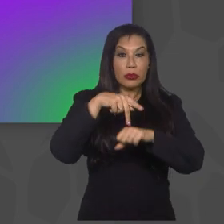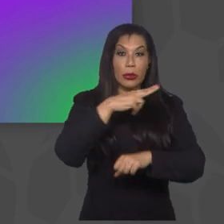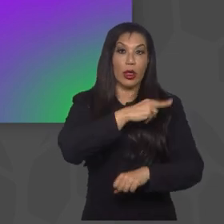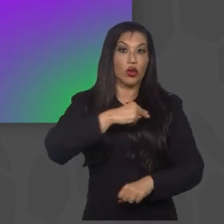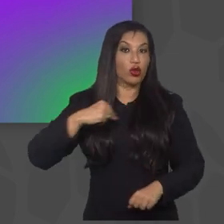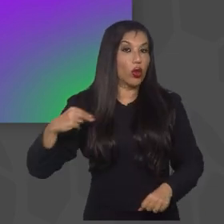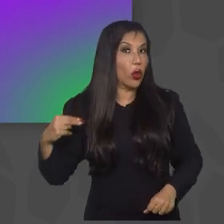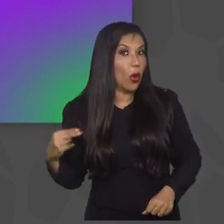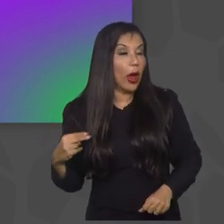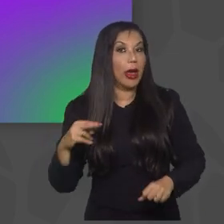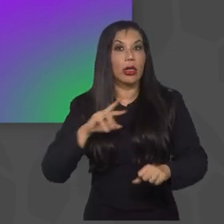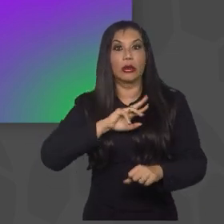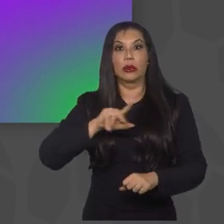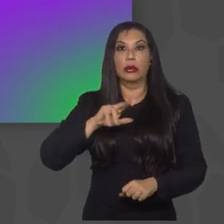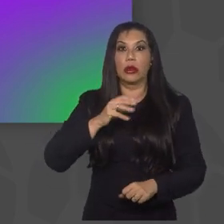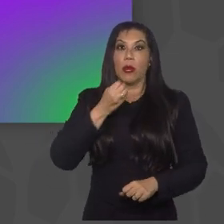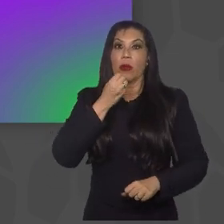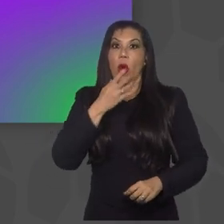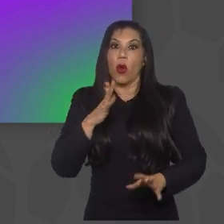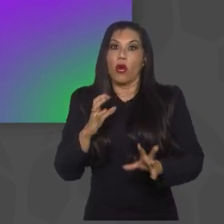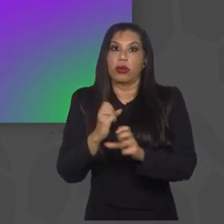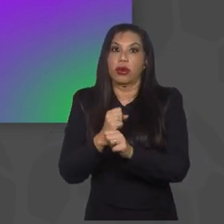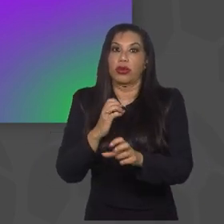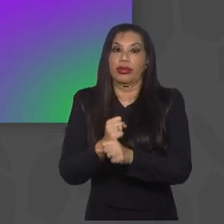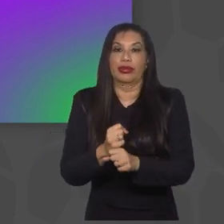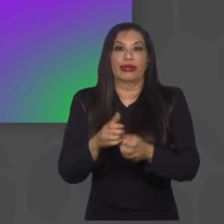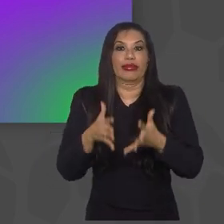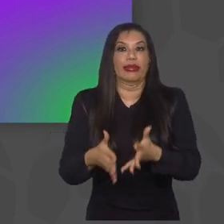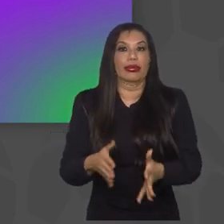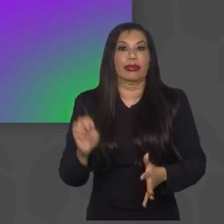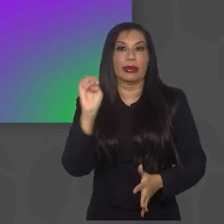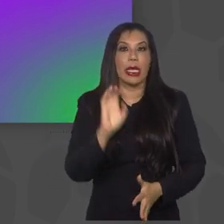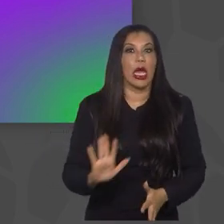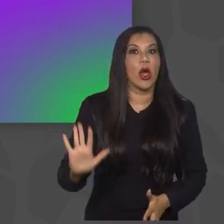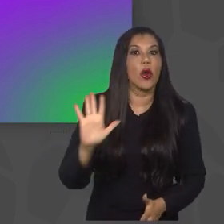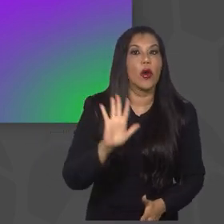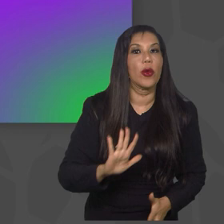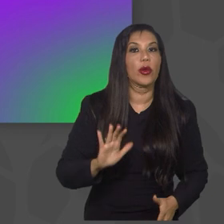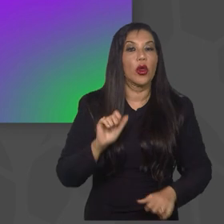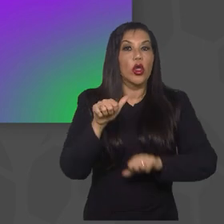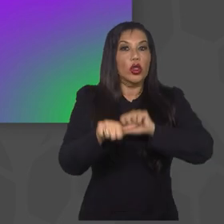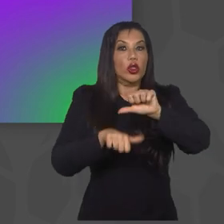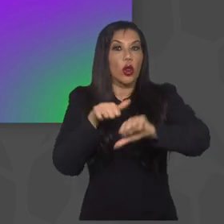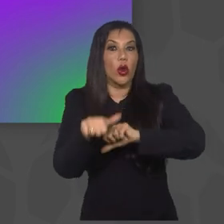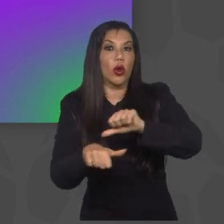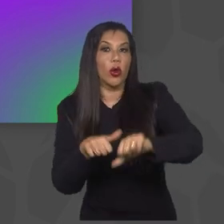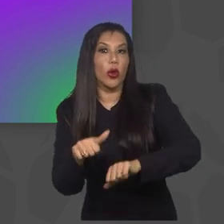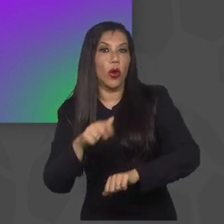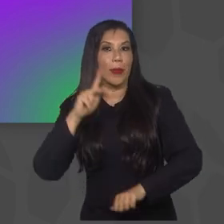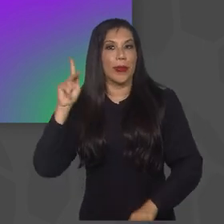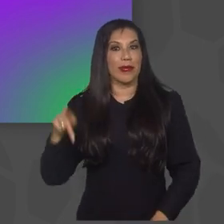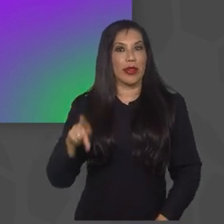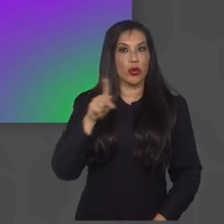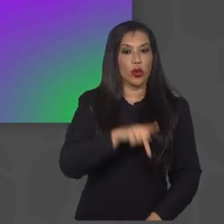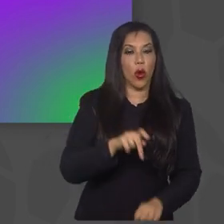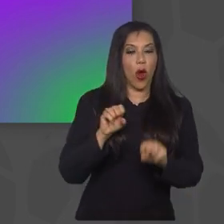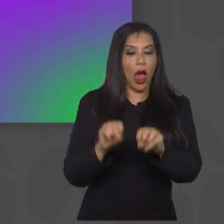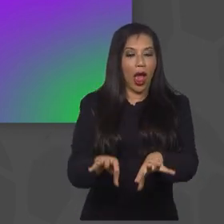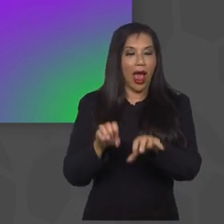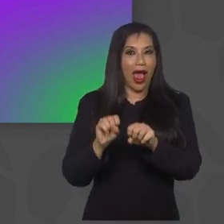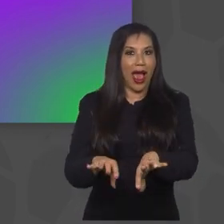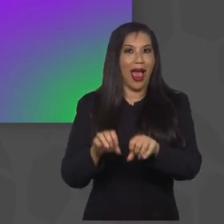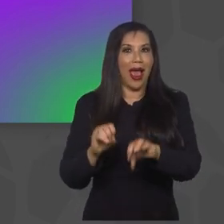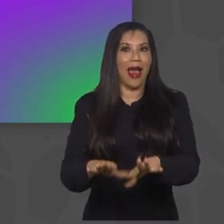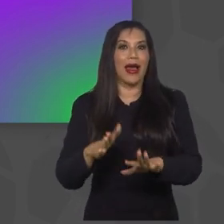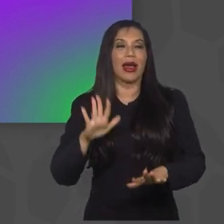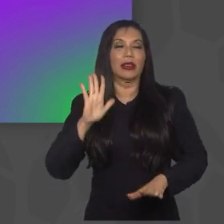ela não teve uma boa campanha na Euro, né? Aí troca o comando, entrou a Reg Riis, que é uma treinadora, na minha visão,